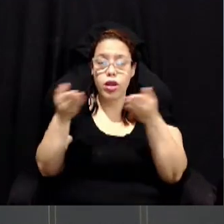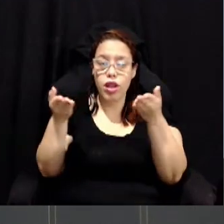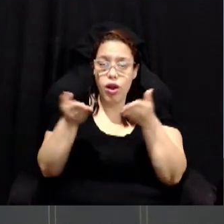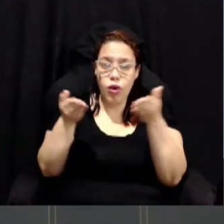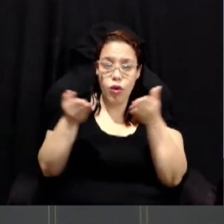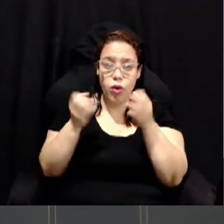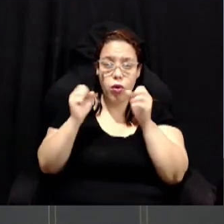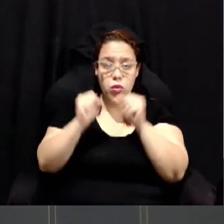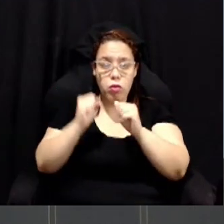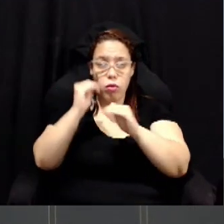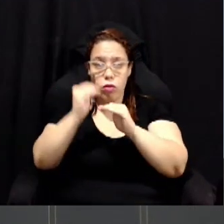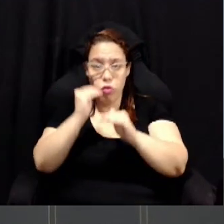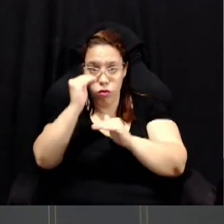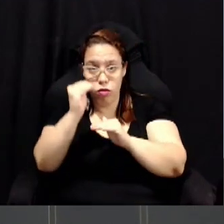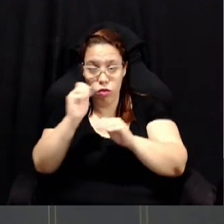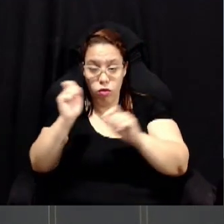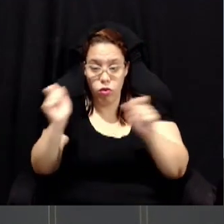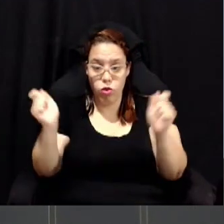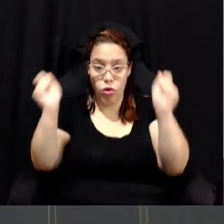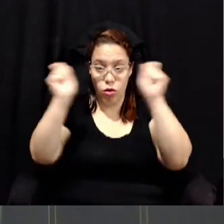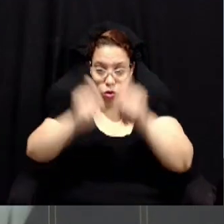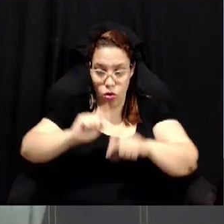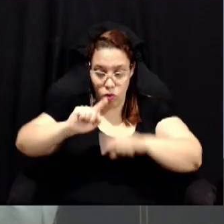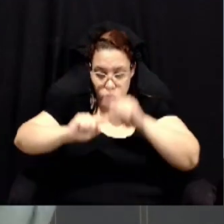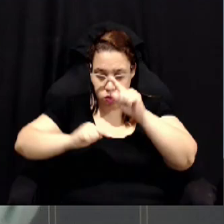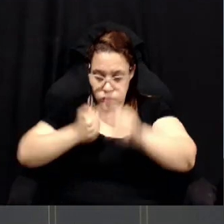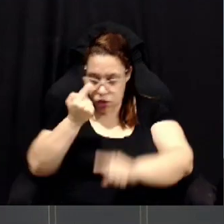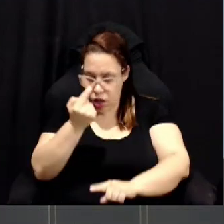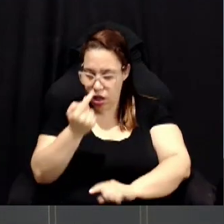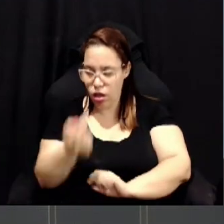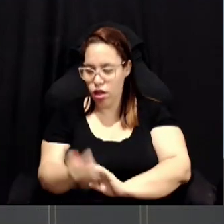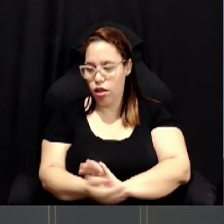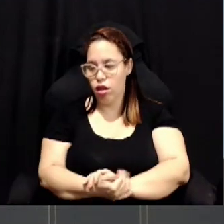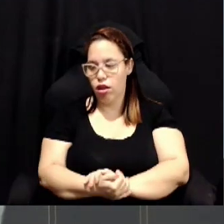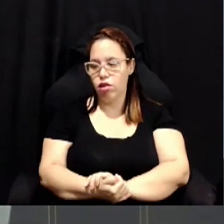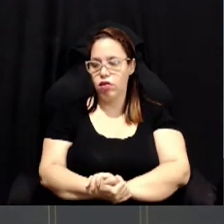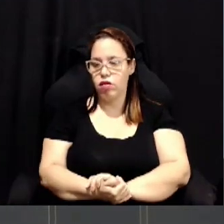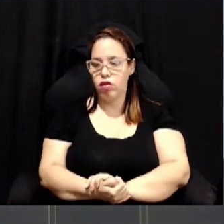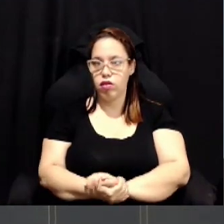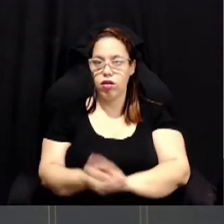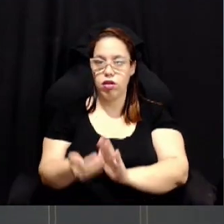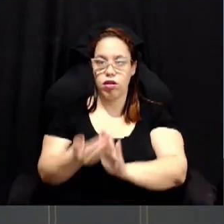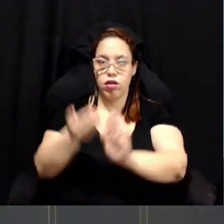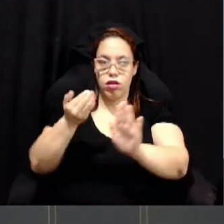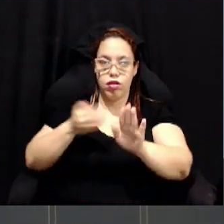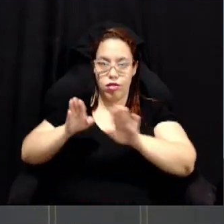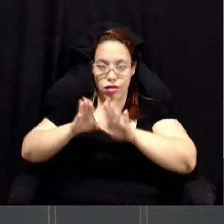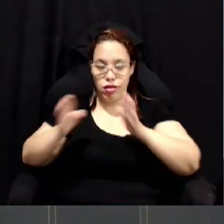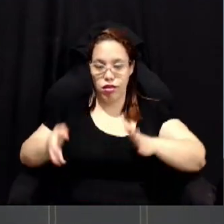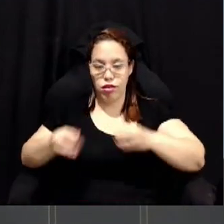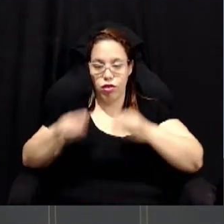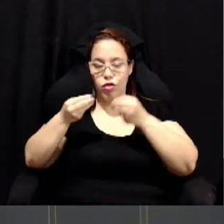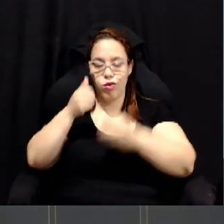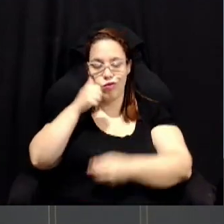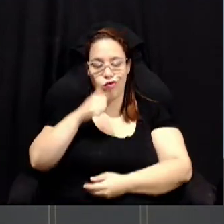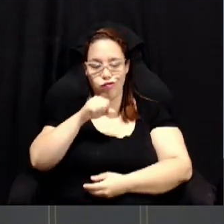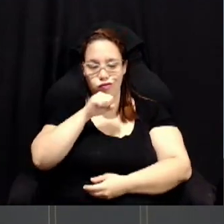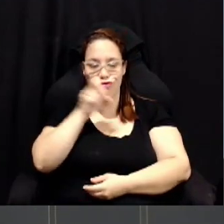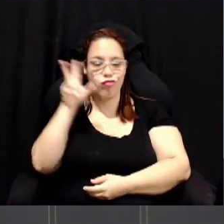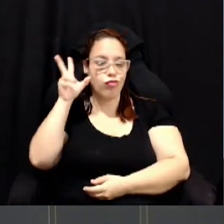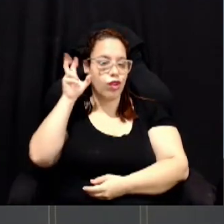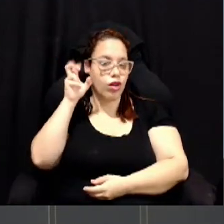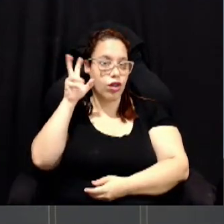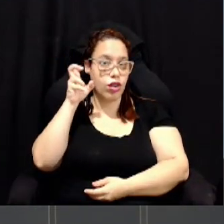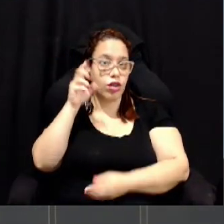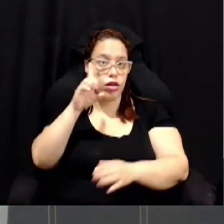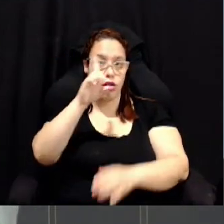quais são as potencialidades, né? E quando eu estava do outro lado da mesa, como mãe, querendo ouvir isso de uma diretora de